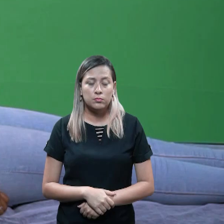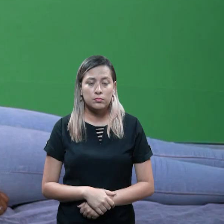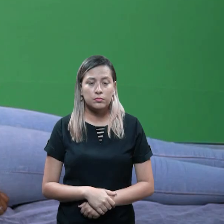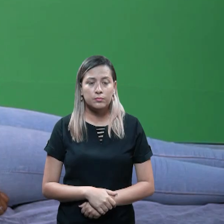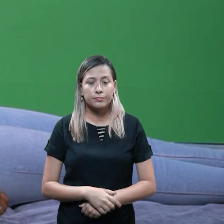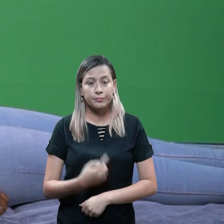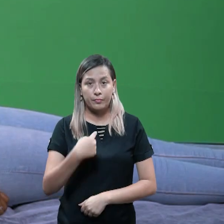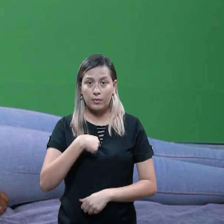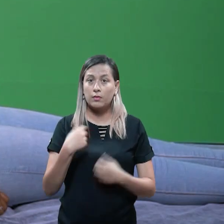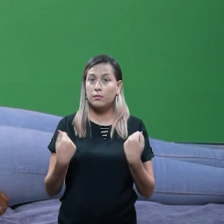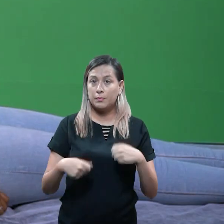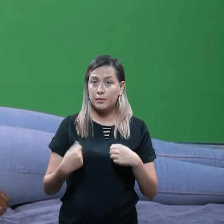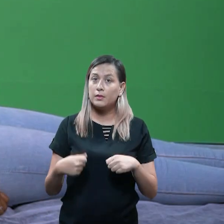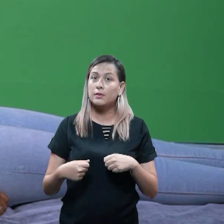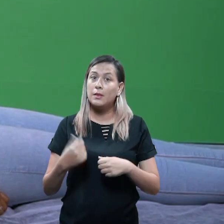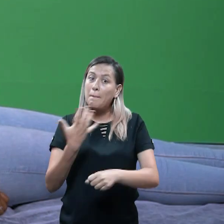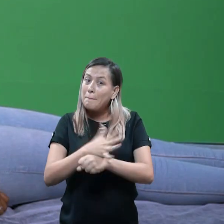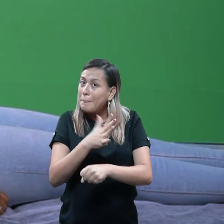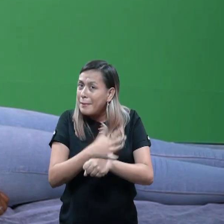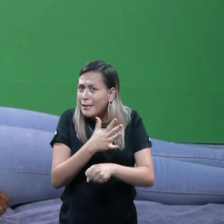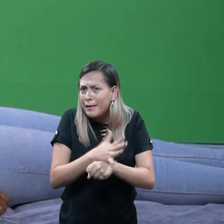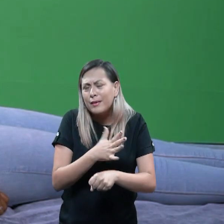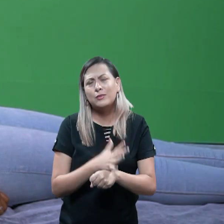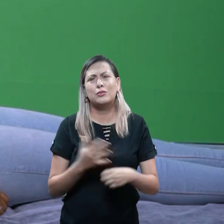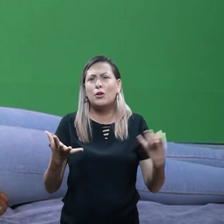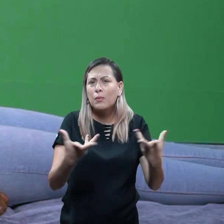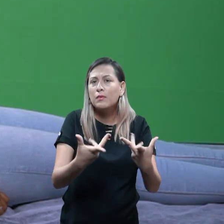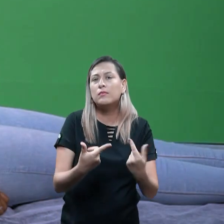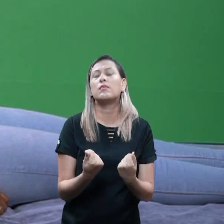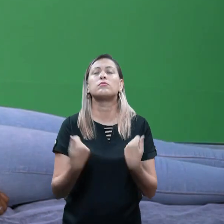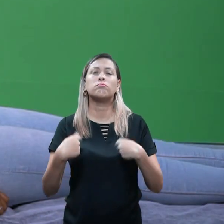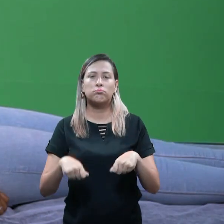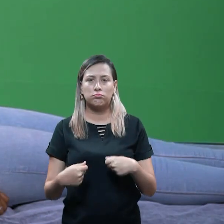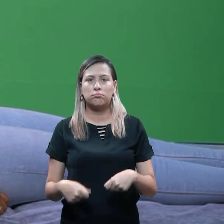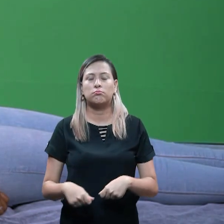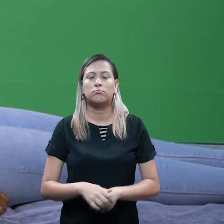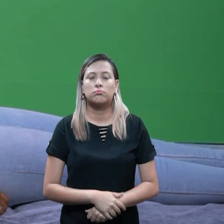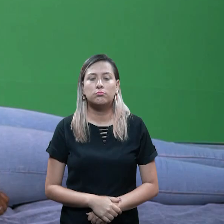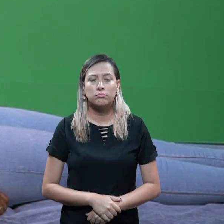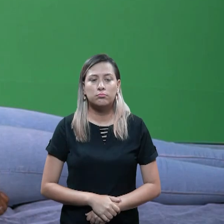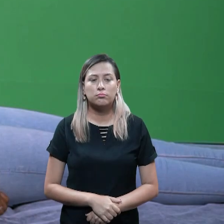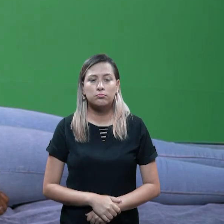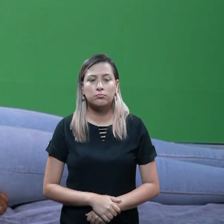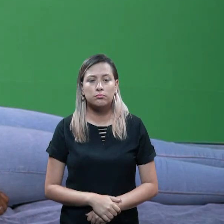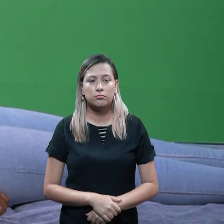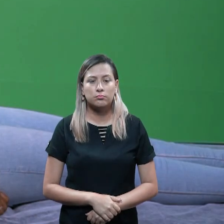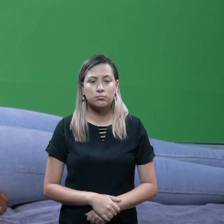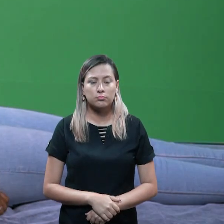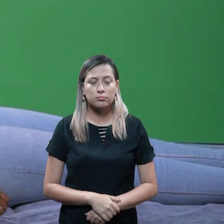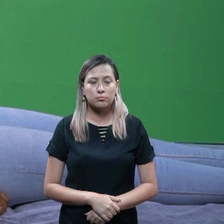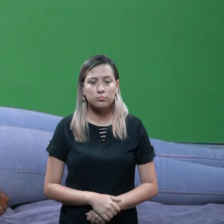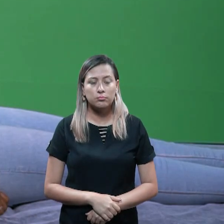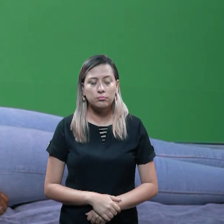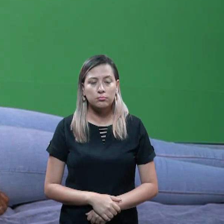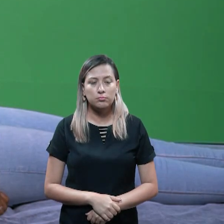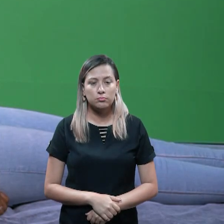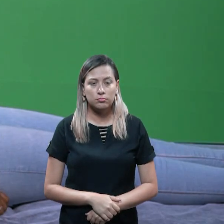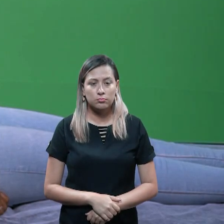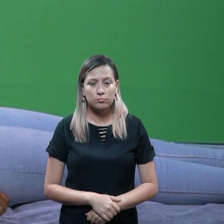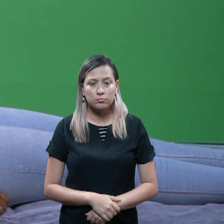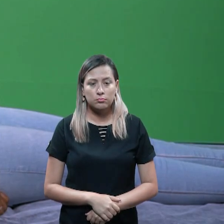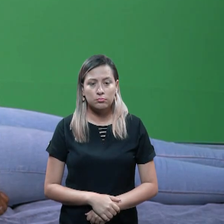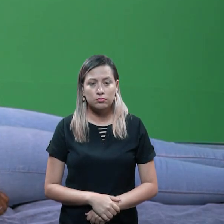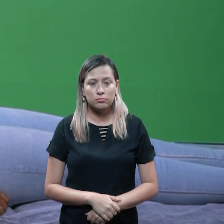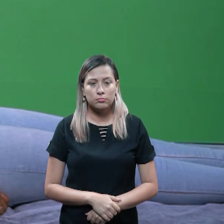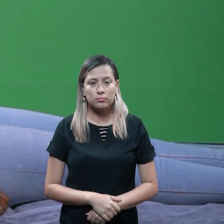eu vou precisar ter muita prática, certo? Não posso chegar e ir fazendo com uma linha assim